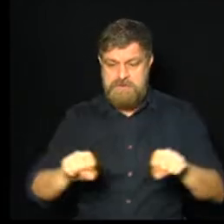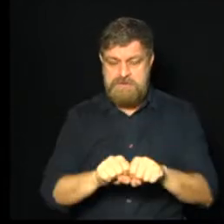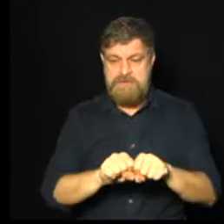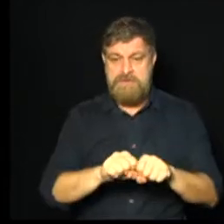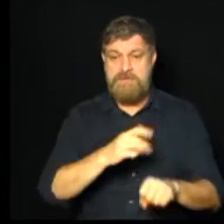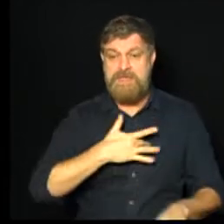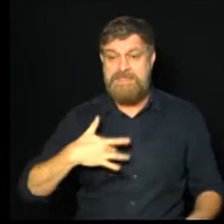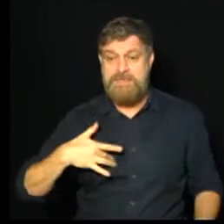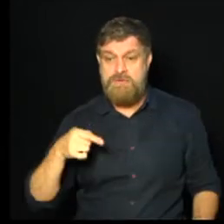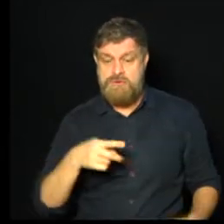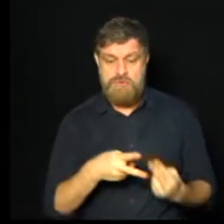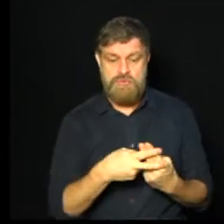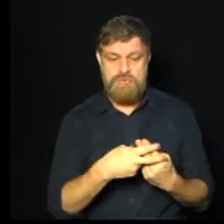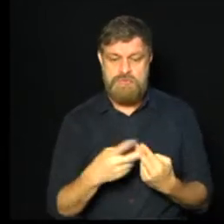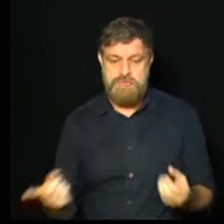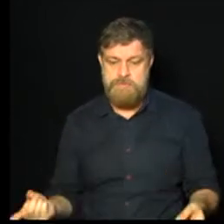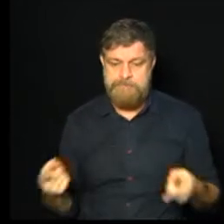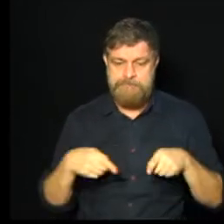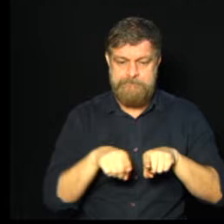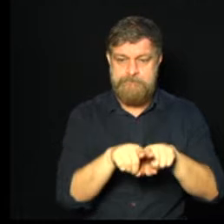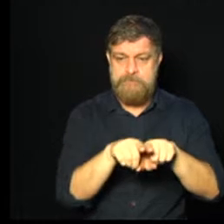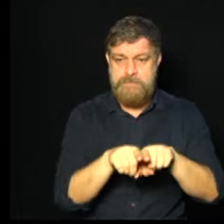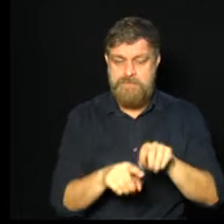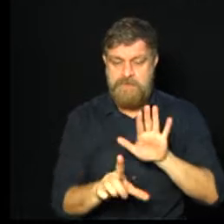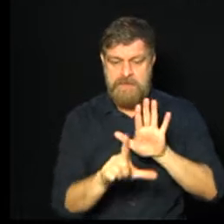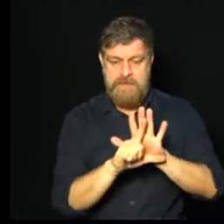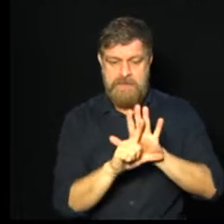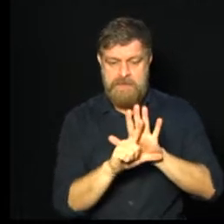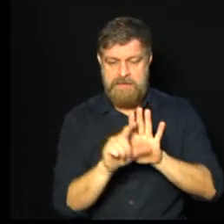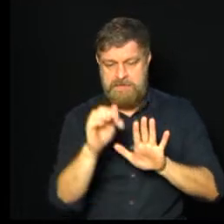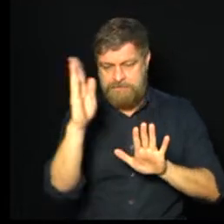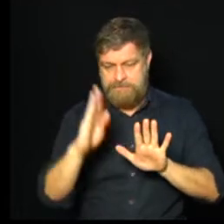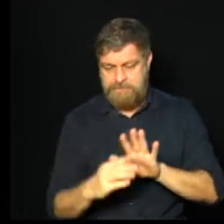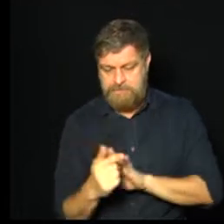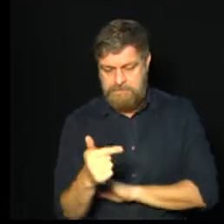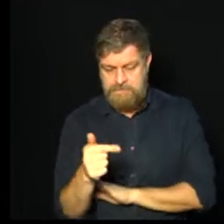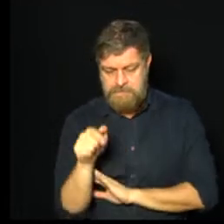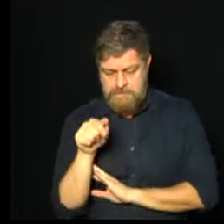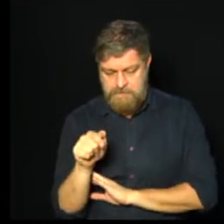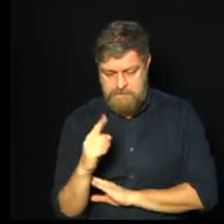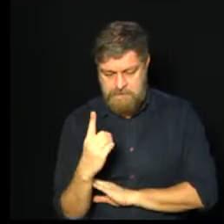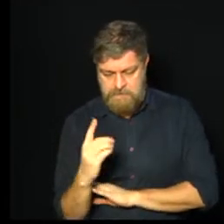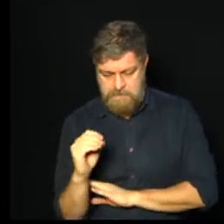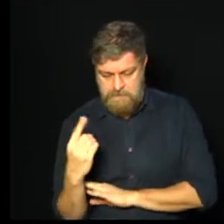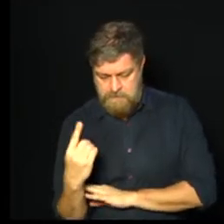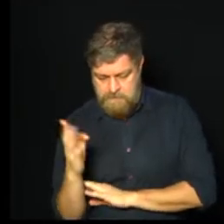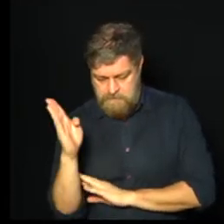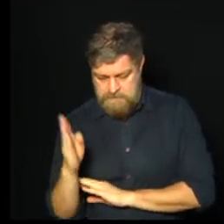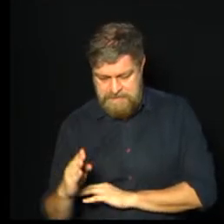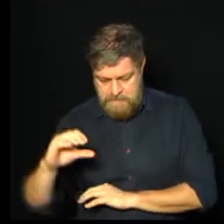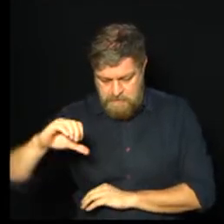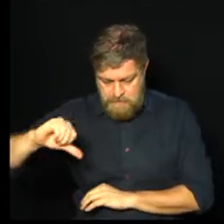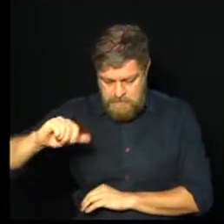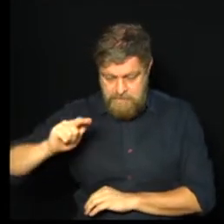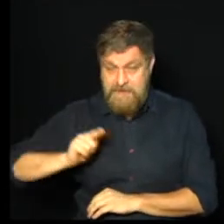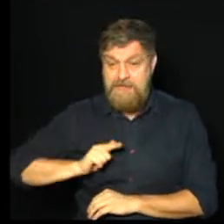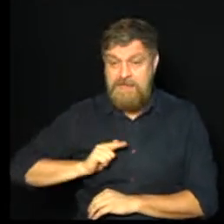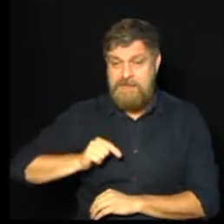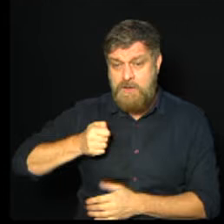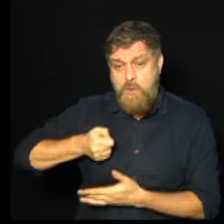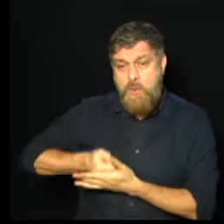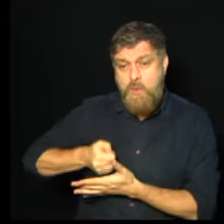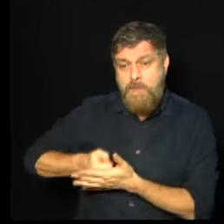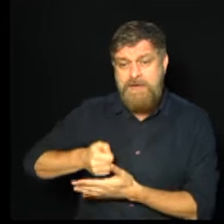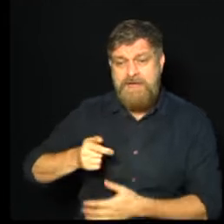SUS. Na Lei Federal 12.101, de 09, garante, através da exigência